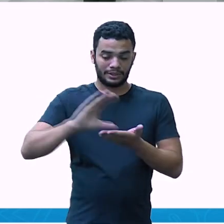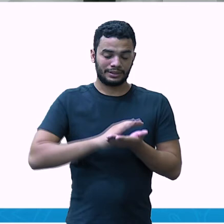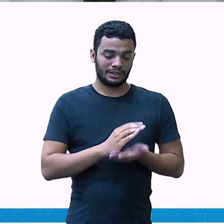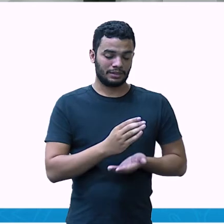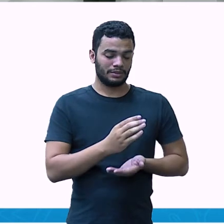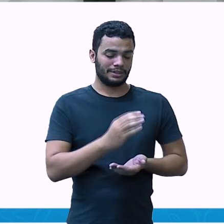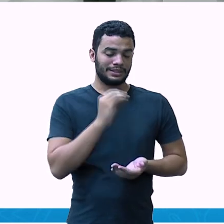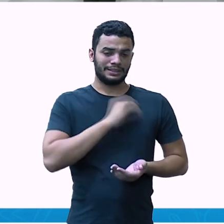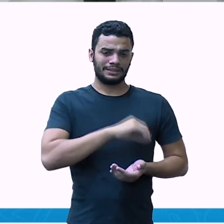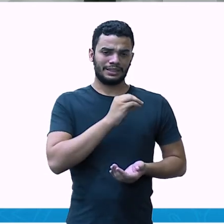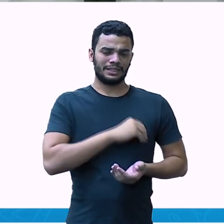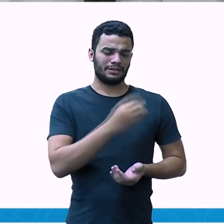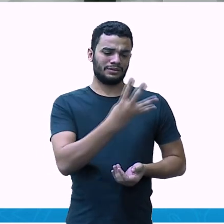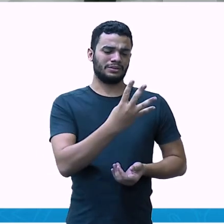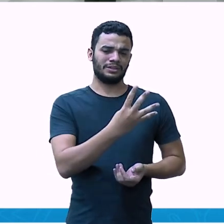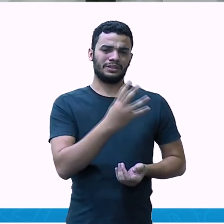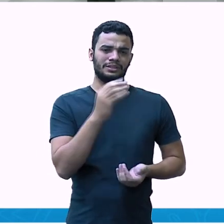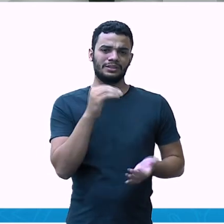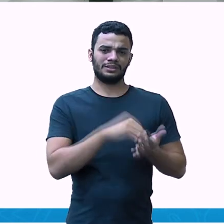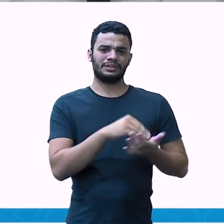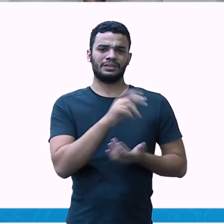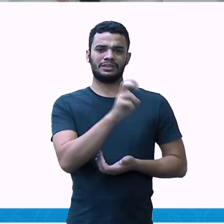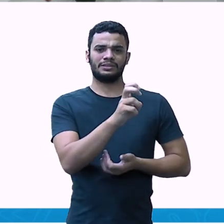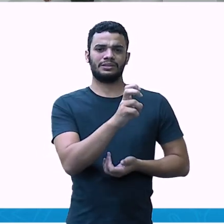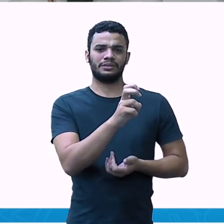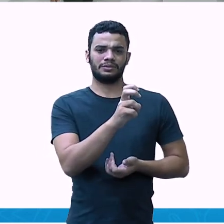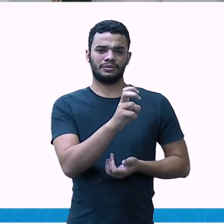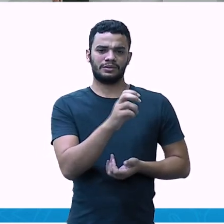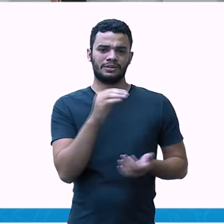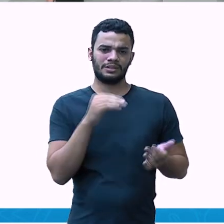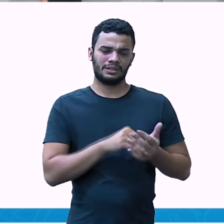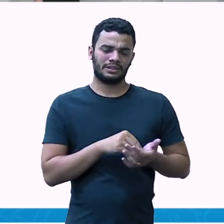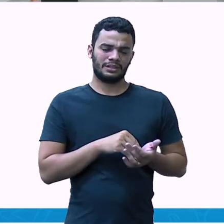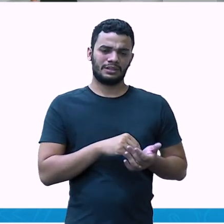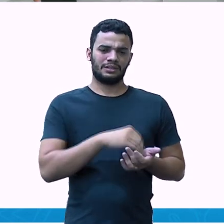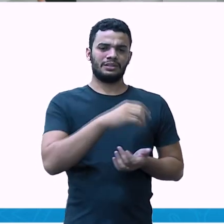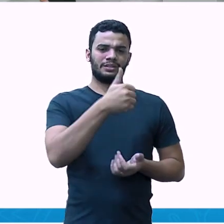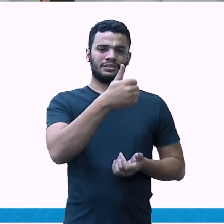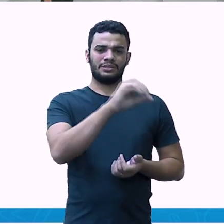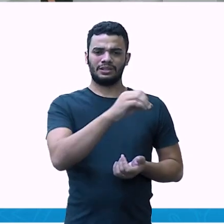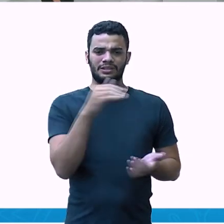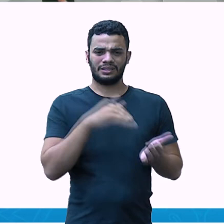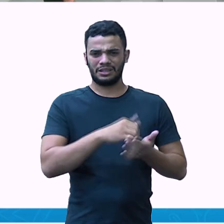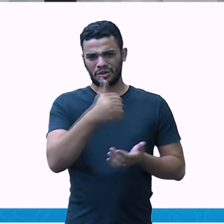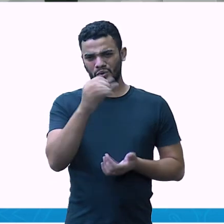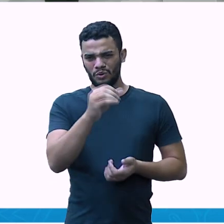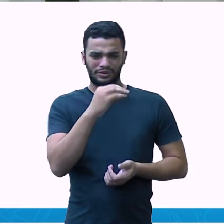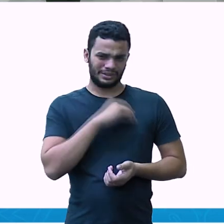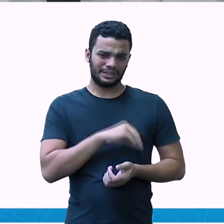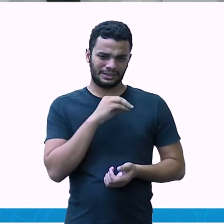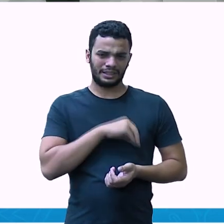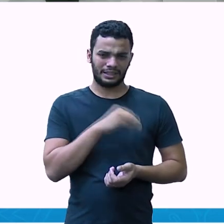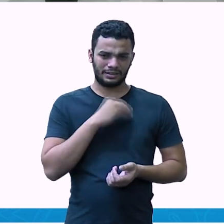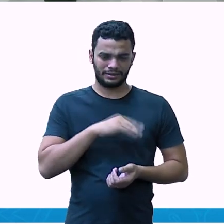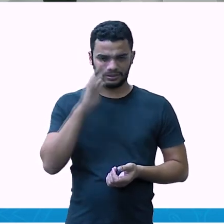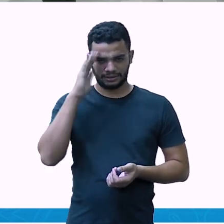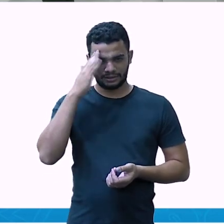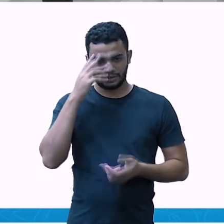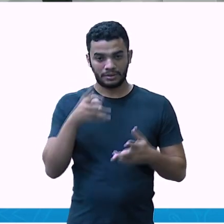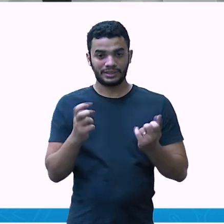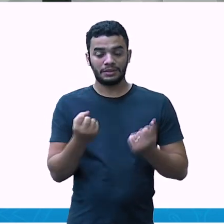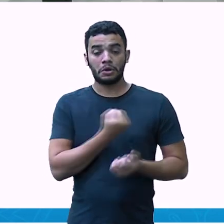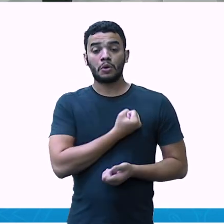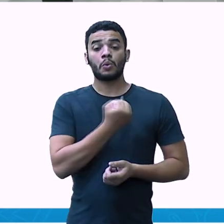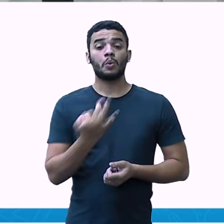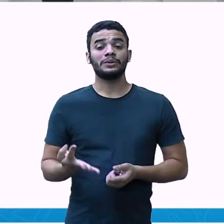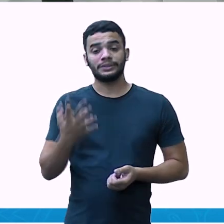e 13, que ganha de 11 a 13 salários mínimos, certo? Então, eu tenho esse intervalo.